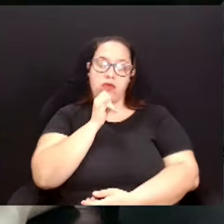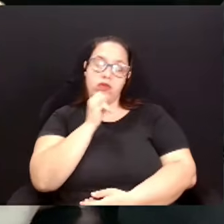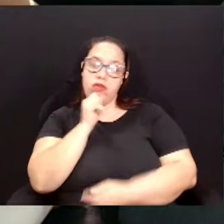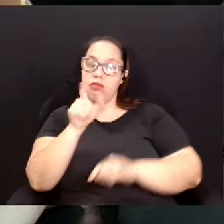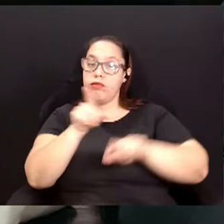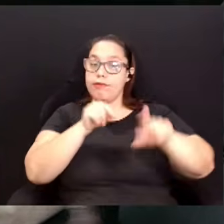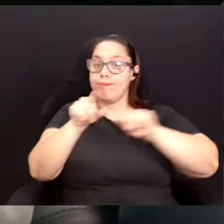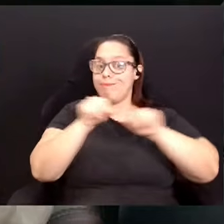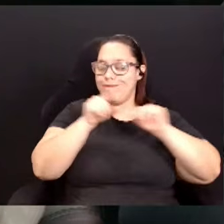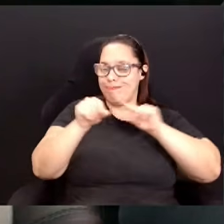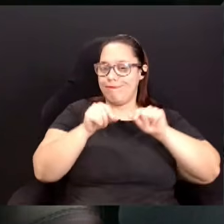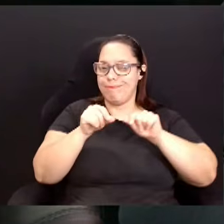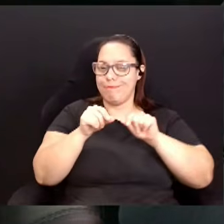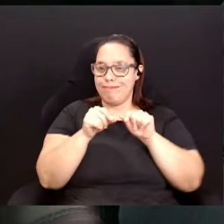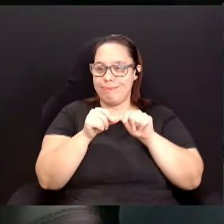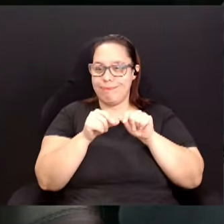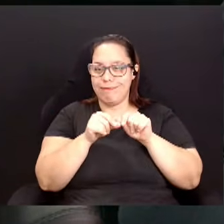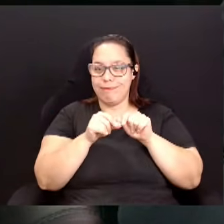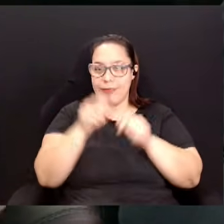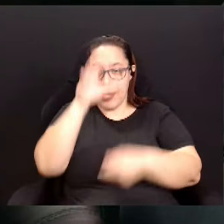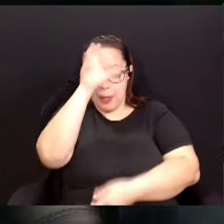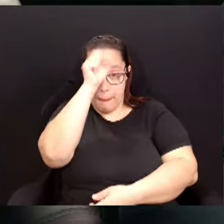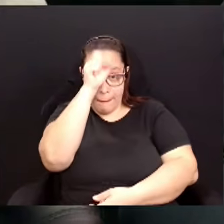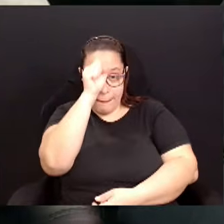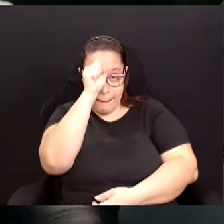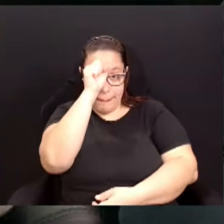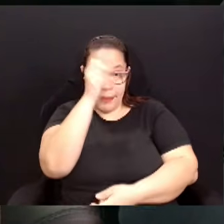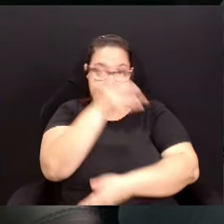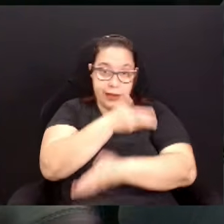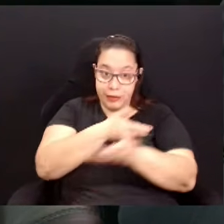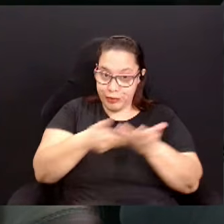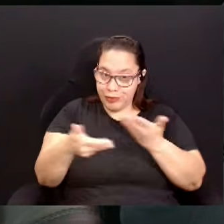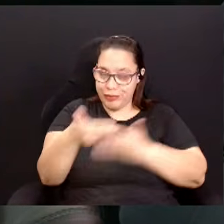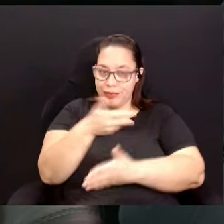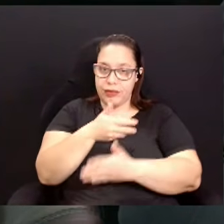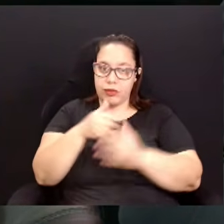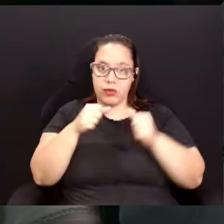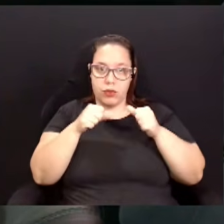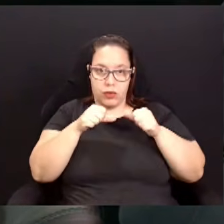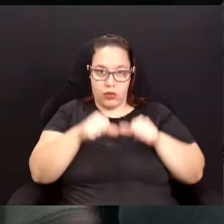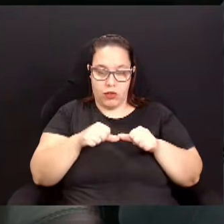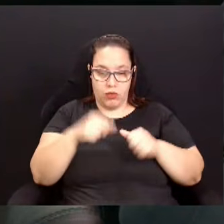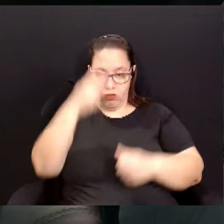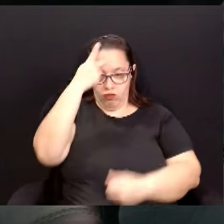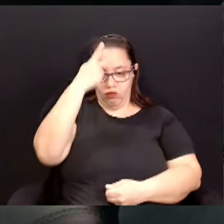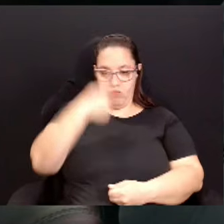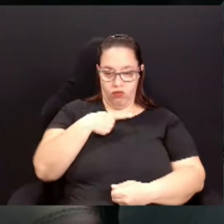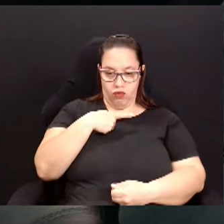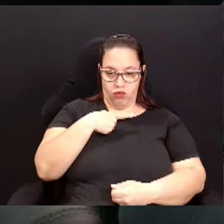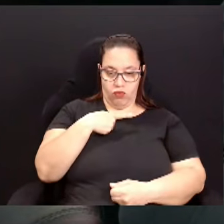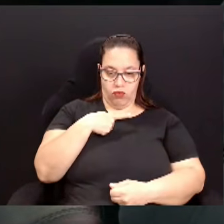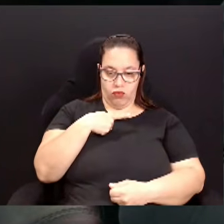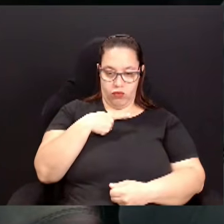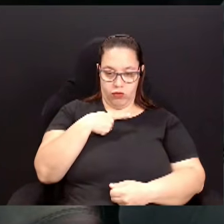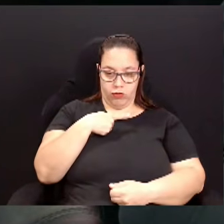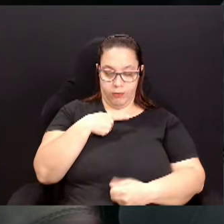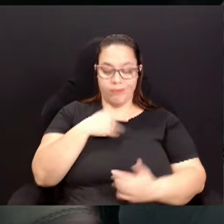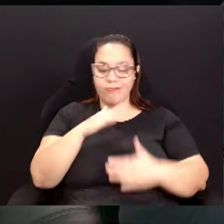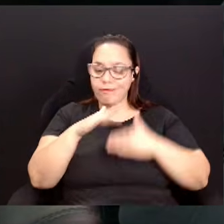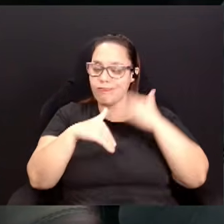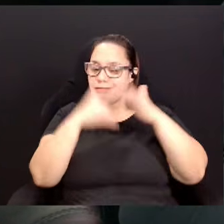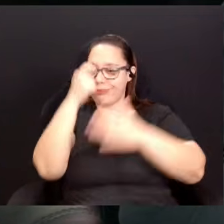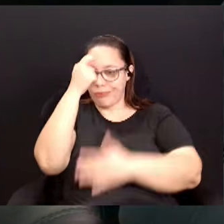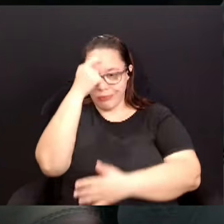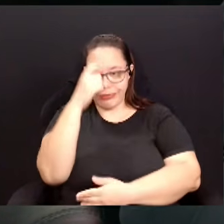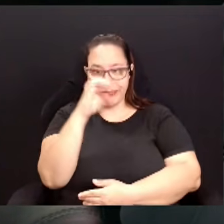para aprender a fazer essa troca e não ficar só voltado para a gente. Então, desenvolver cognição social é